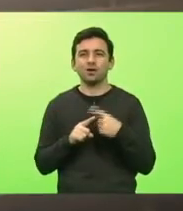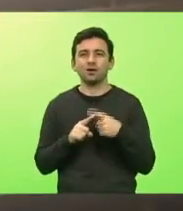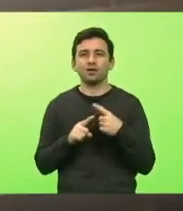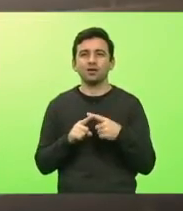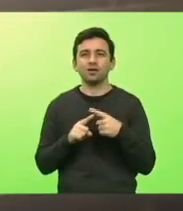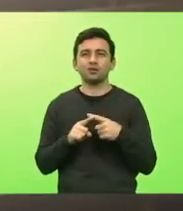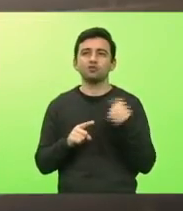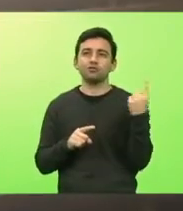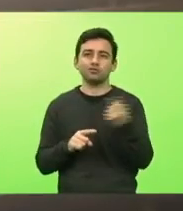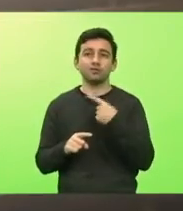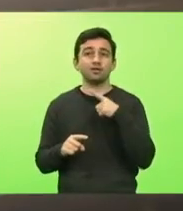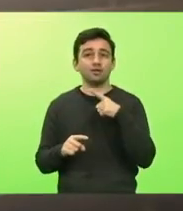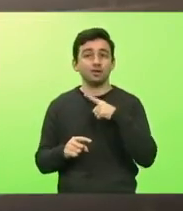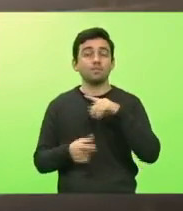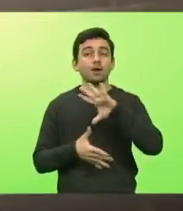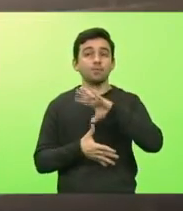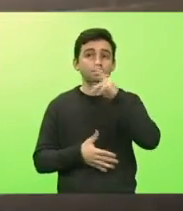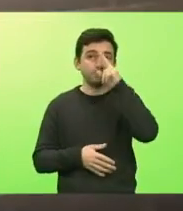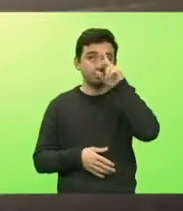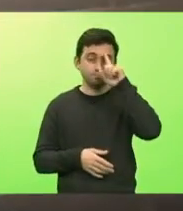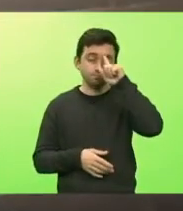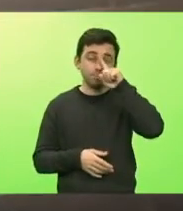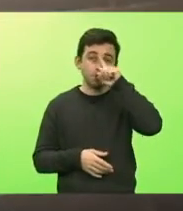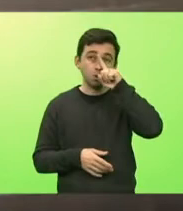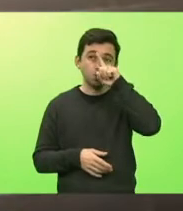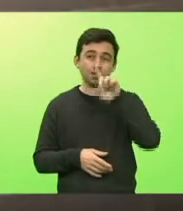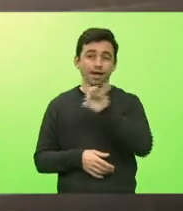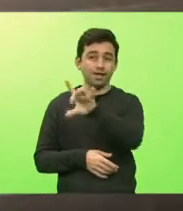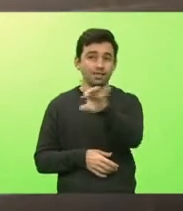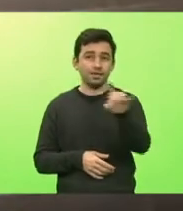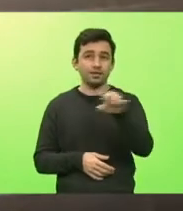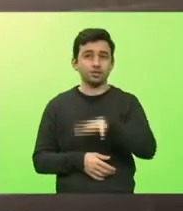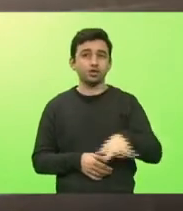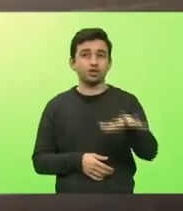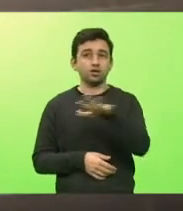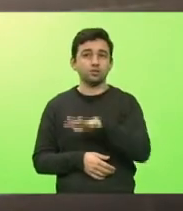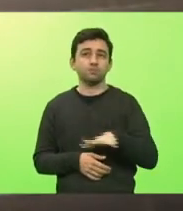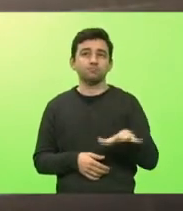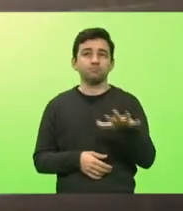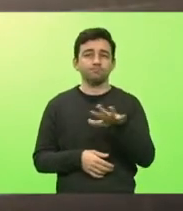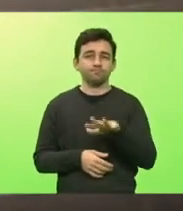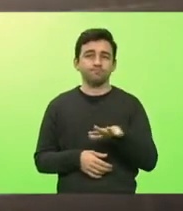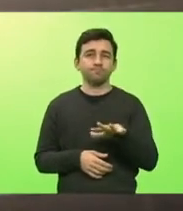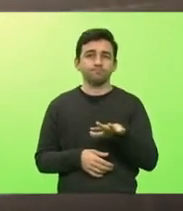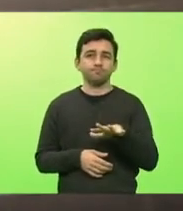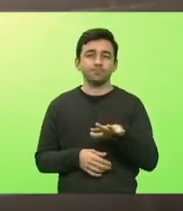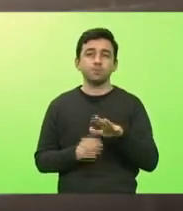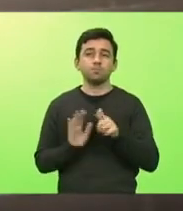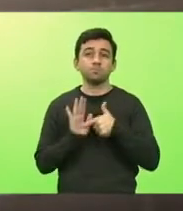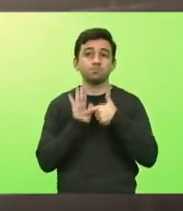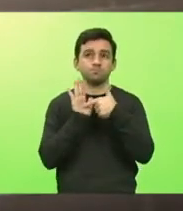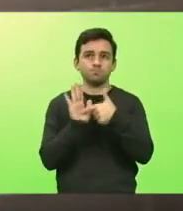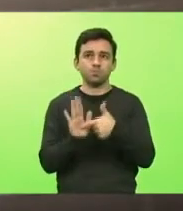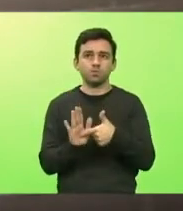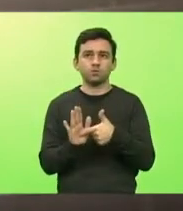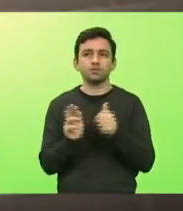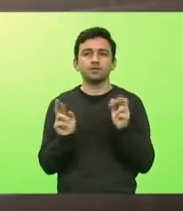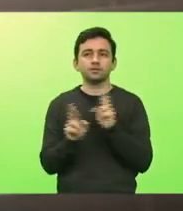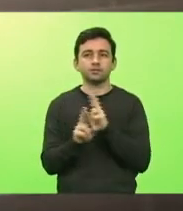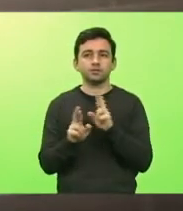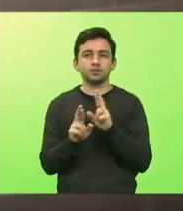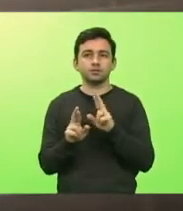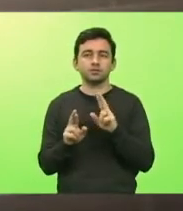temos um mapa de risco para a região, né? E esse mapa de risco ele faz apontamentos com relação ao grau,